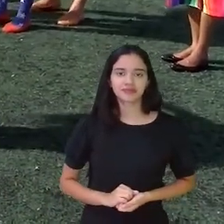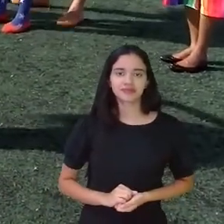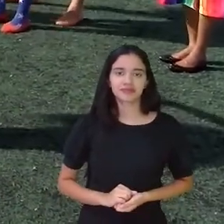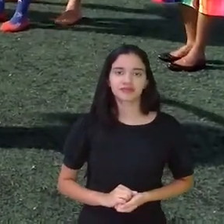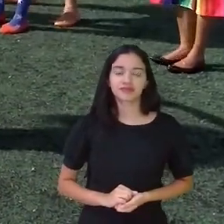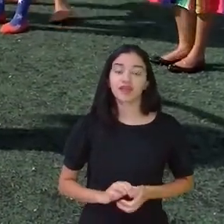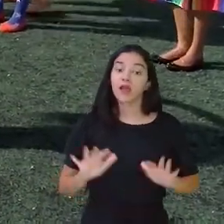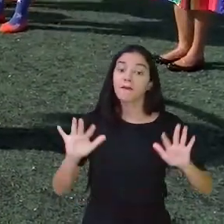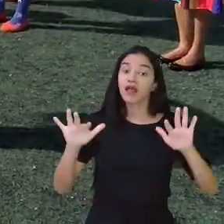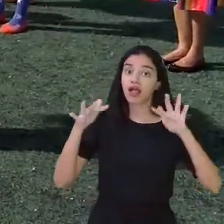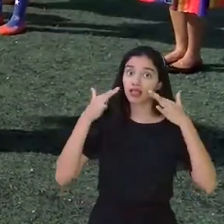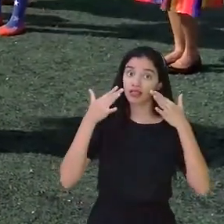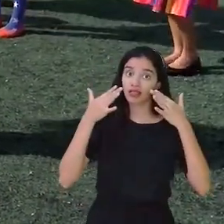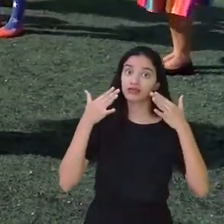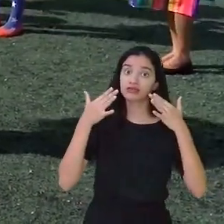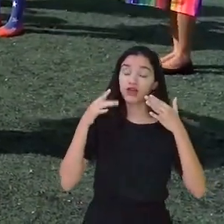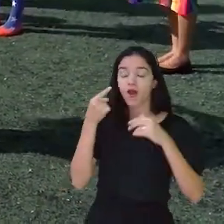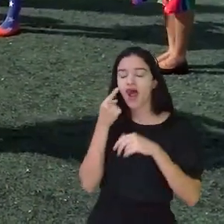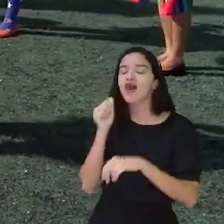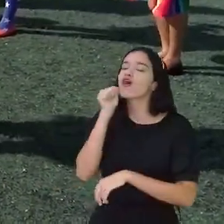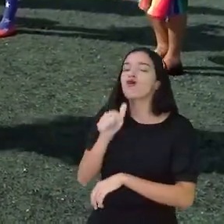presta atenção